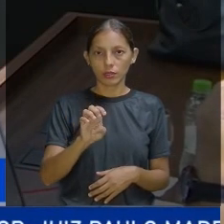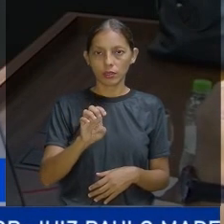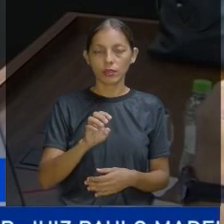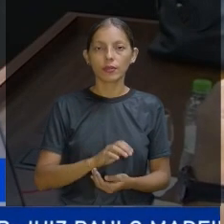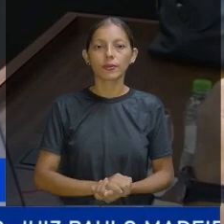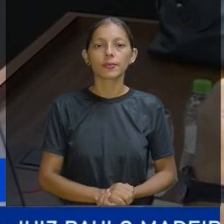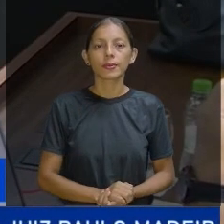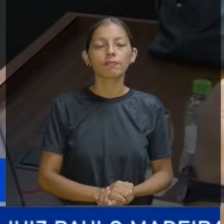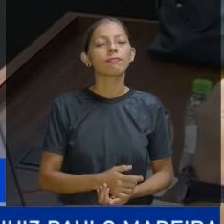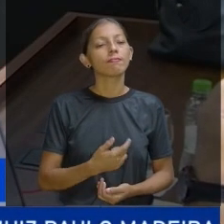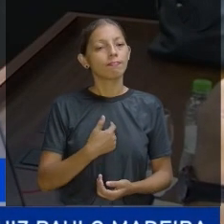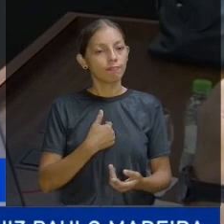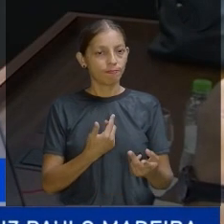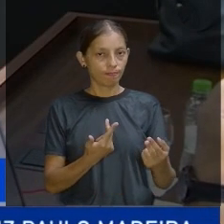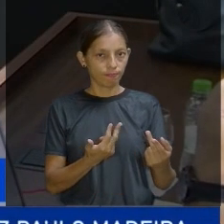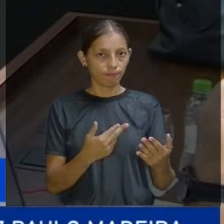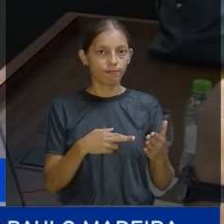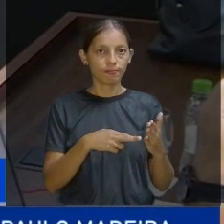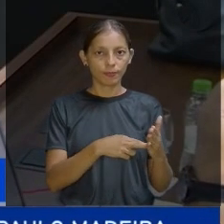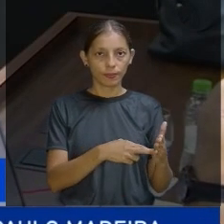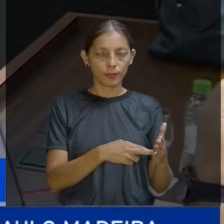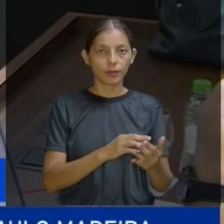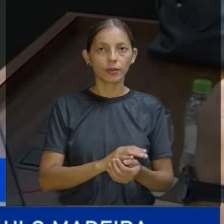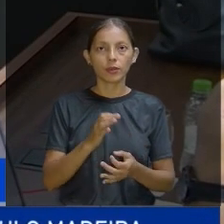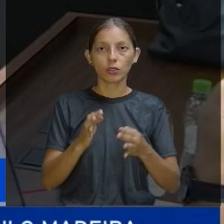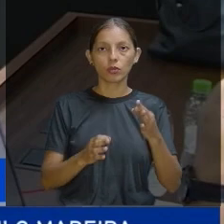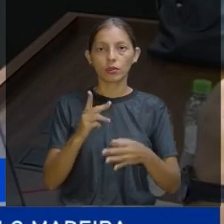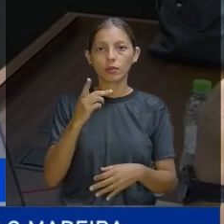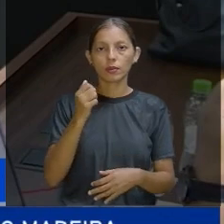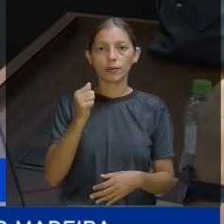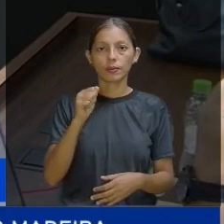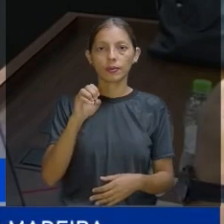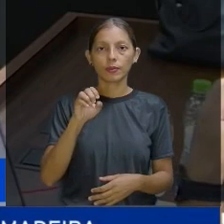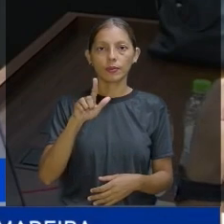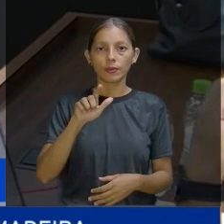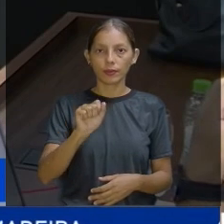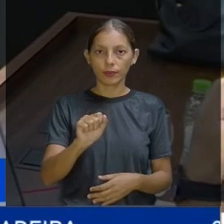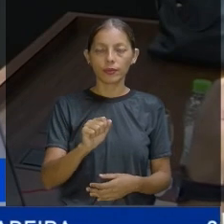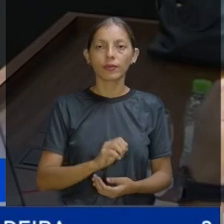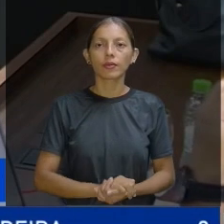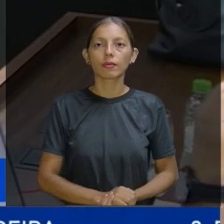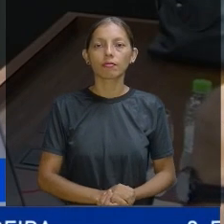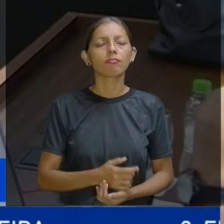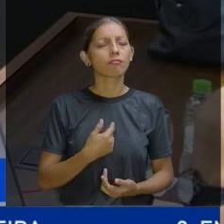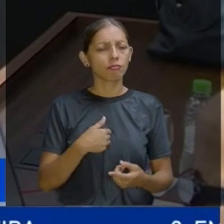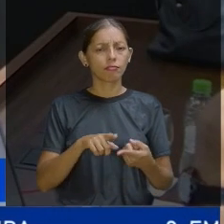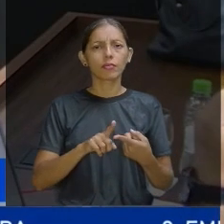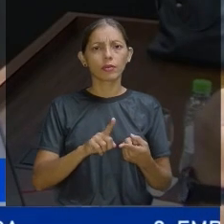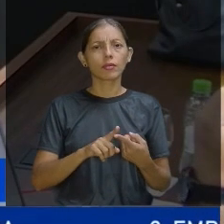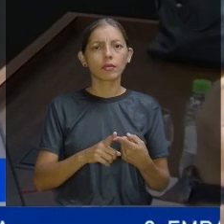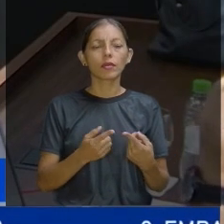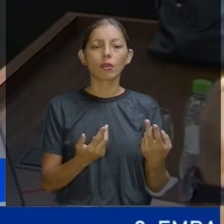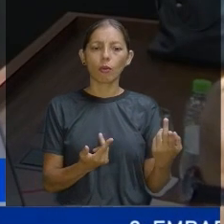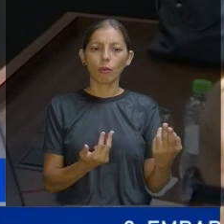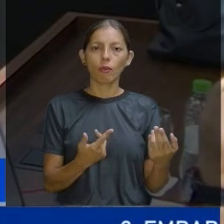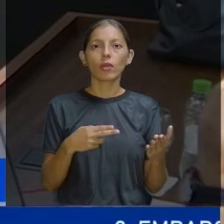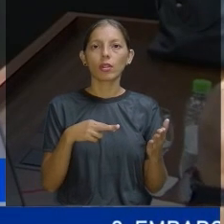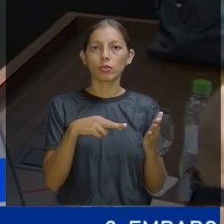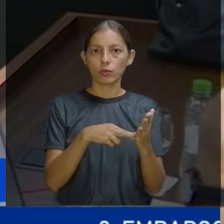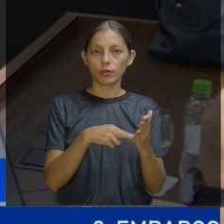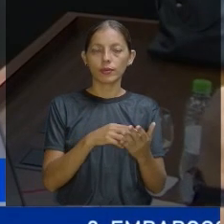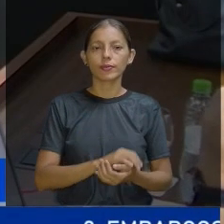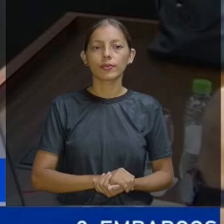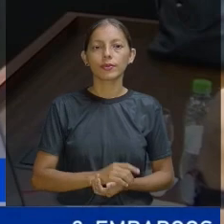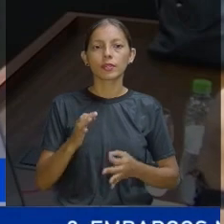Novamente eu acompanho o relator. Juíza Paola Santos? Também, presidente, mantenho. Juiz